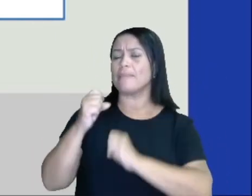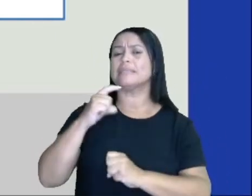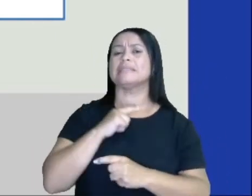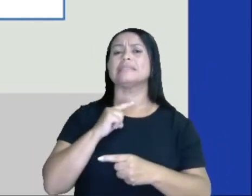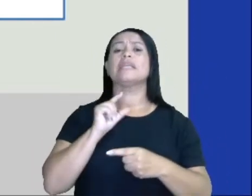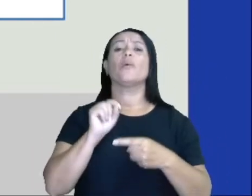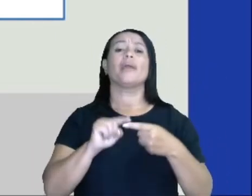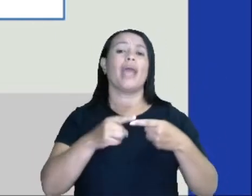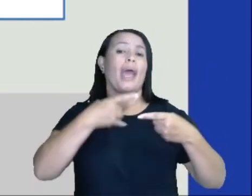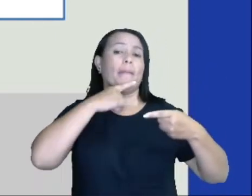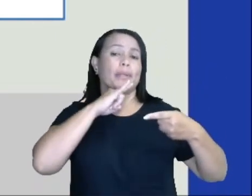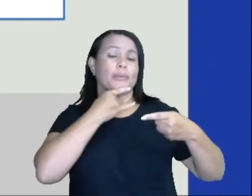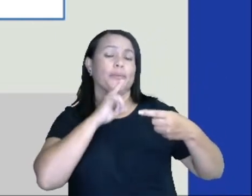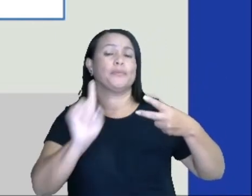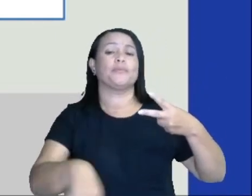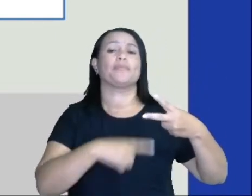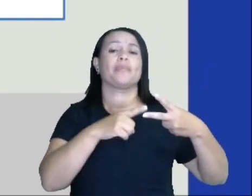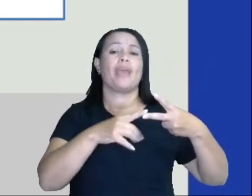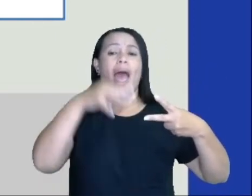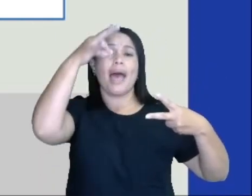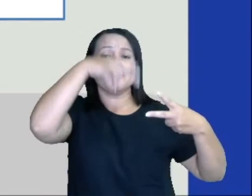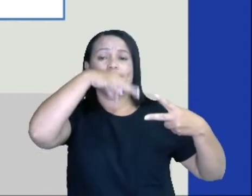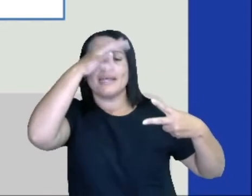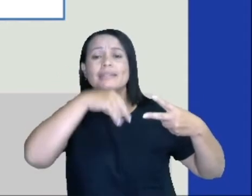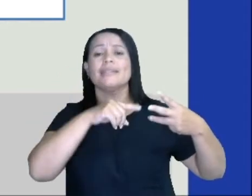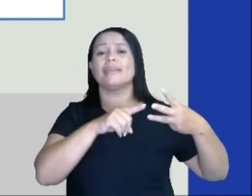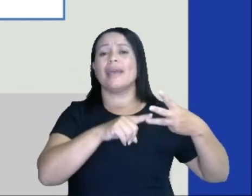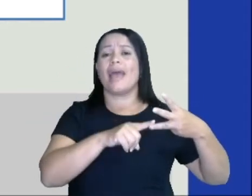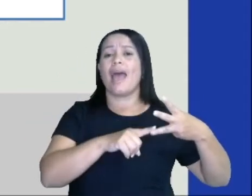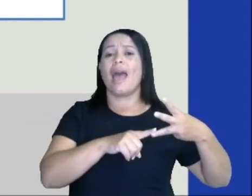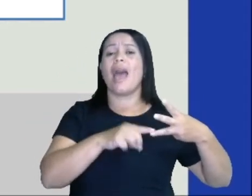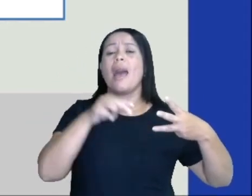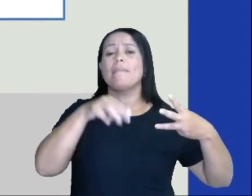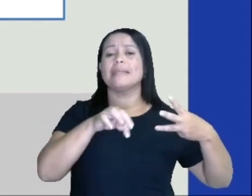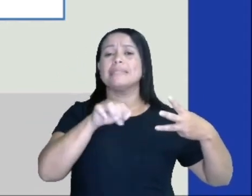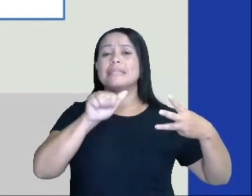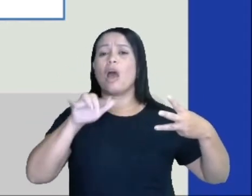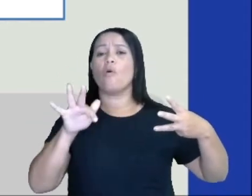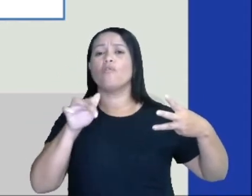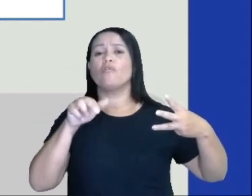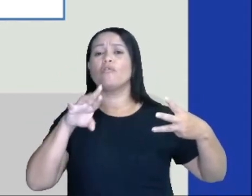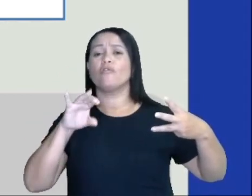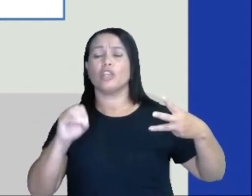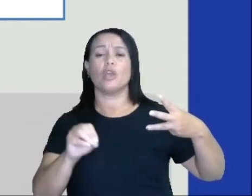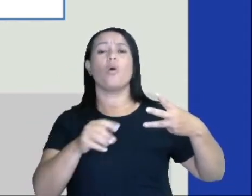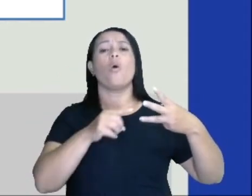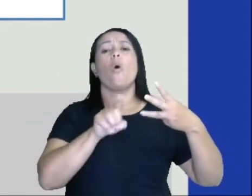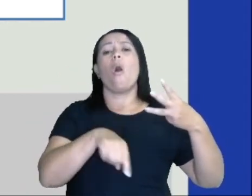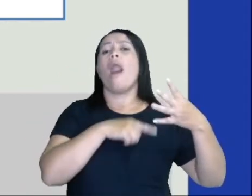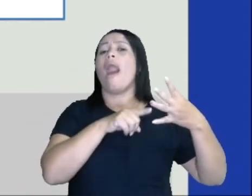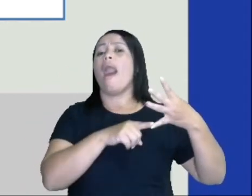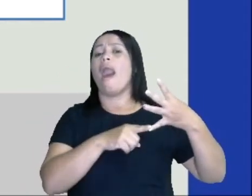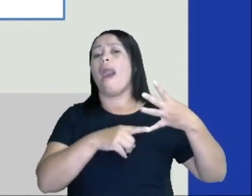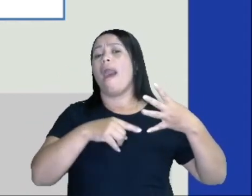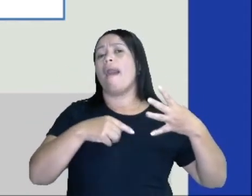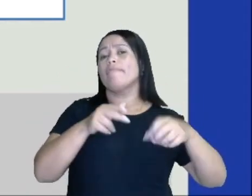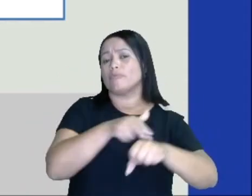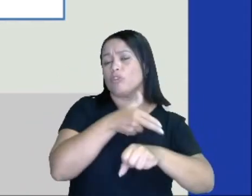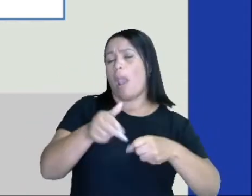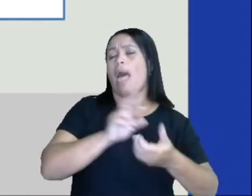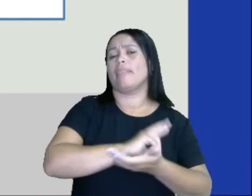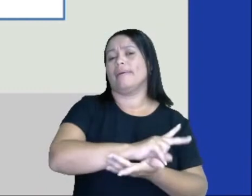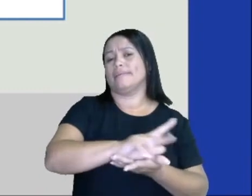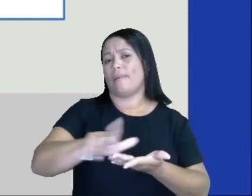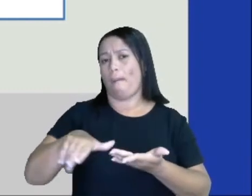o engarrafamento Pitu, a Sadia, a Metal Frio, a Mondelez, entre